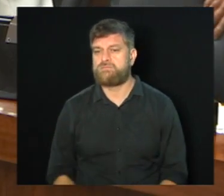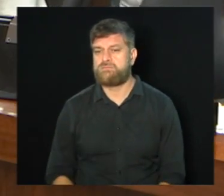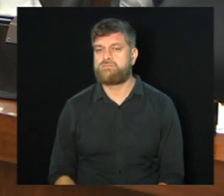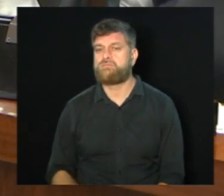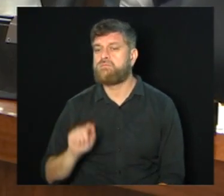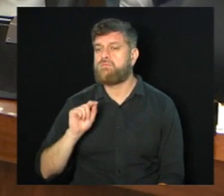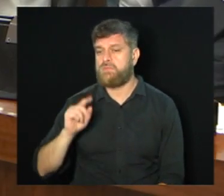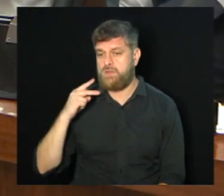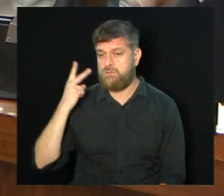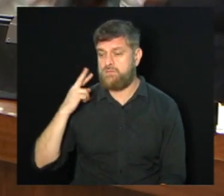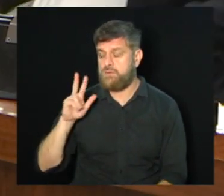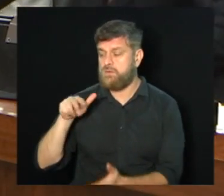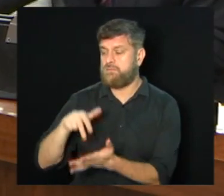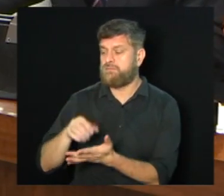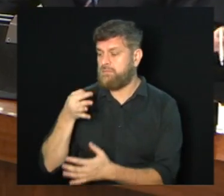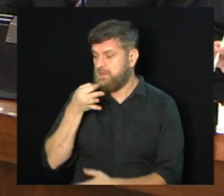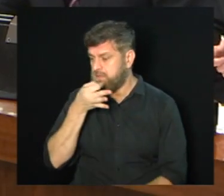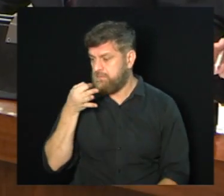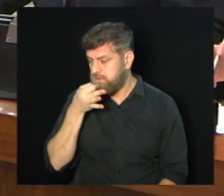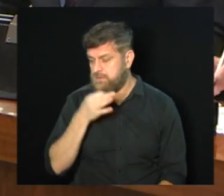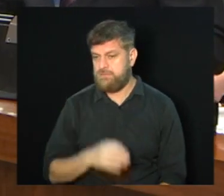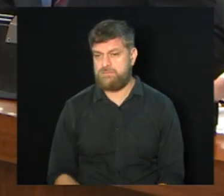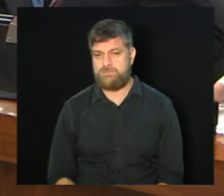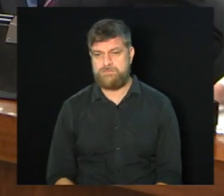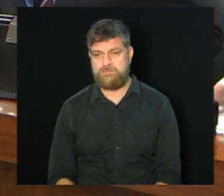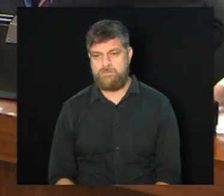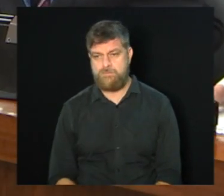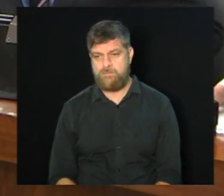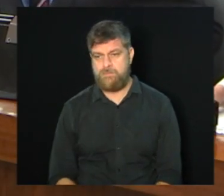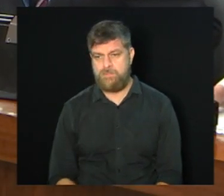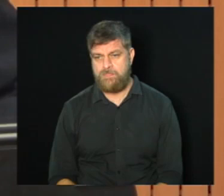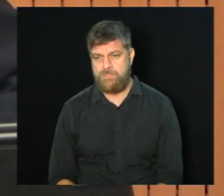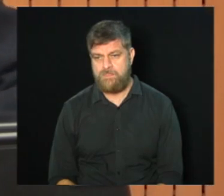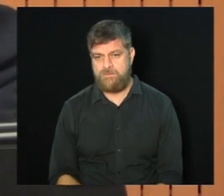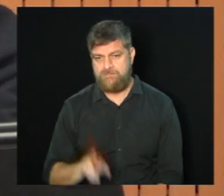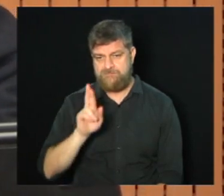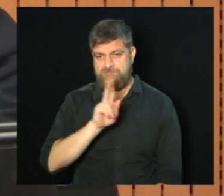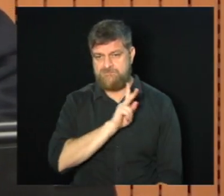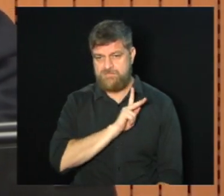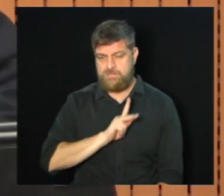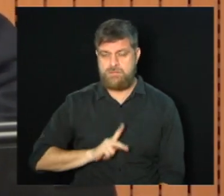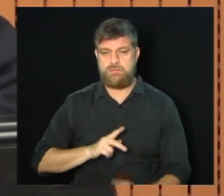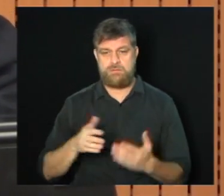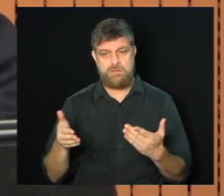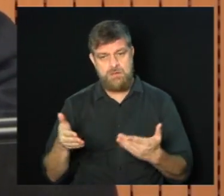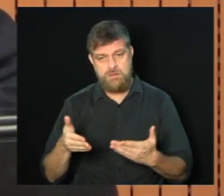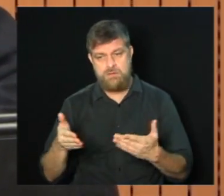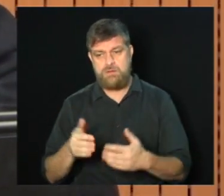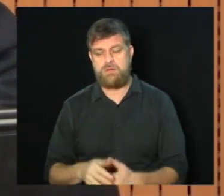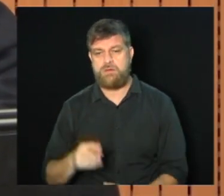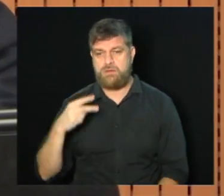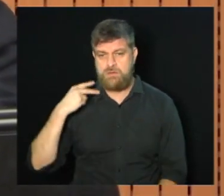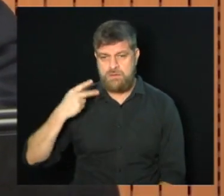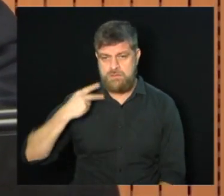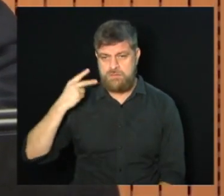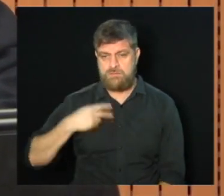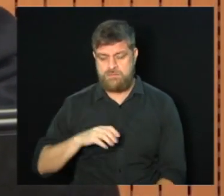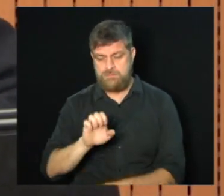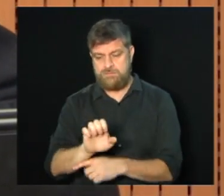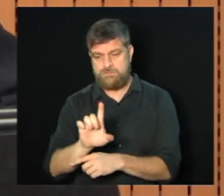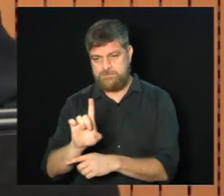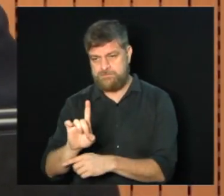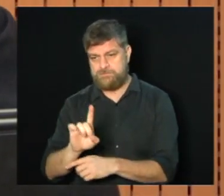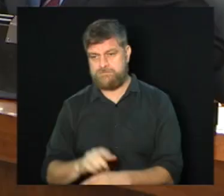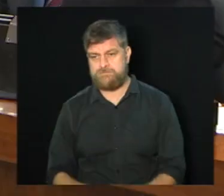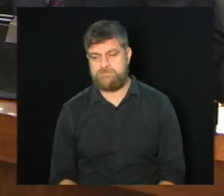qual é o próximo vereador inscrito à discussão? Senhor presidente, o próximo vereador inscrito é o nobre vereador Edson Ribeiro.